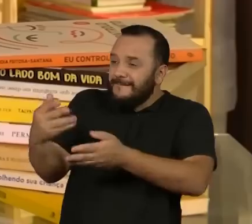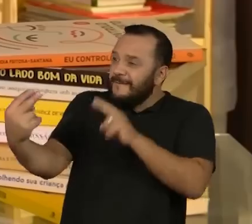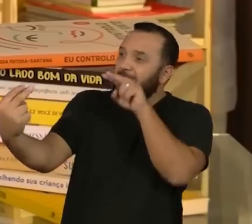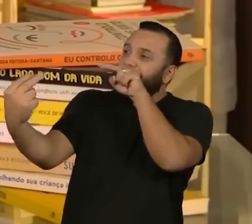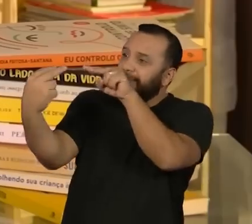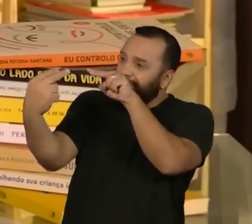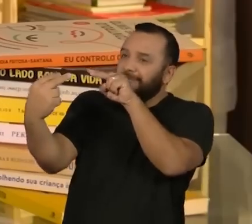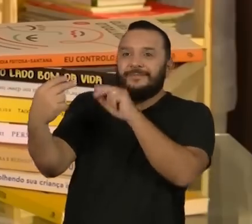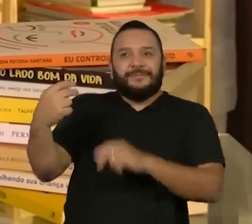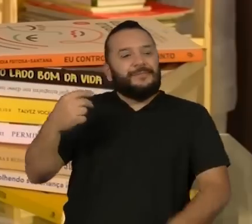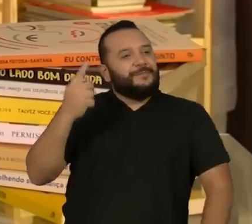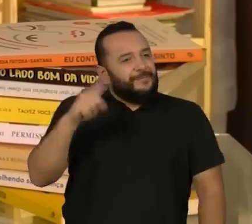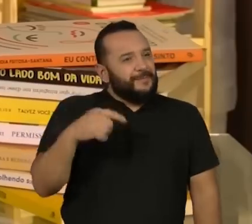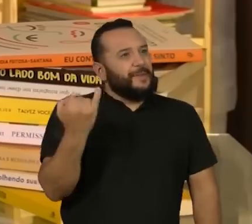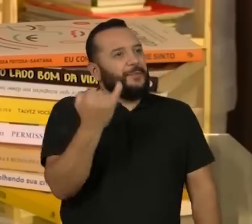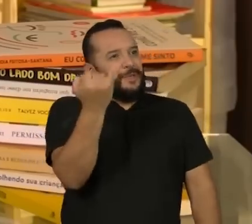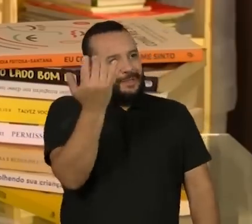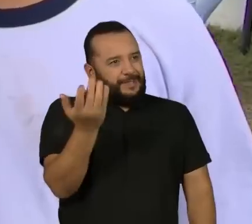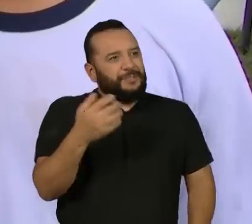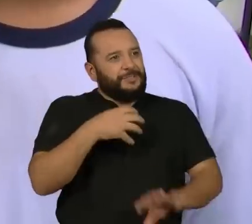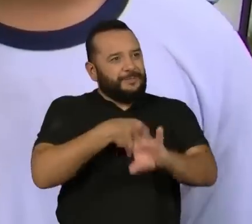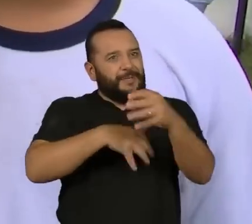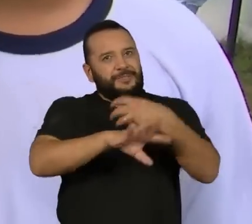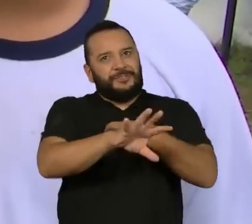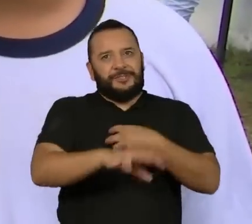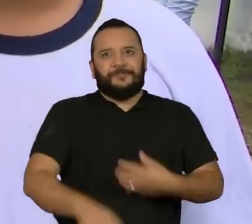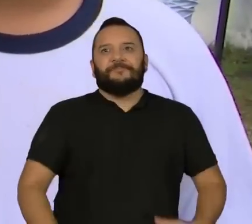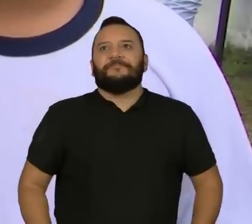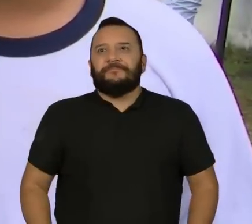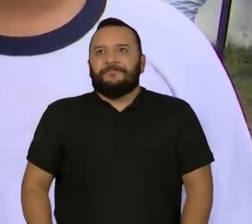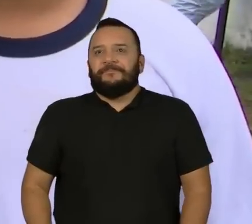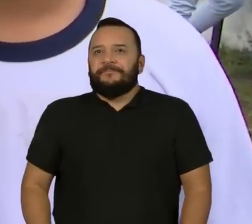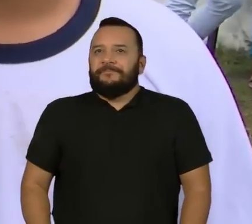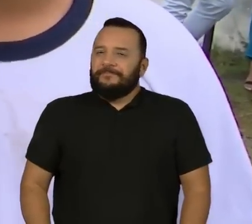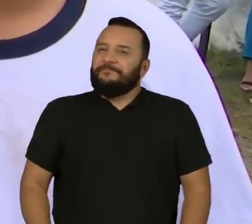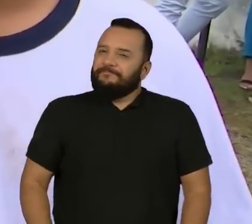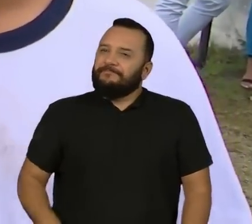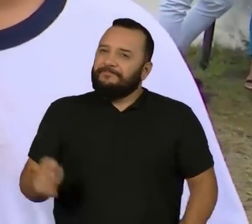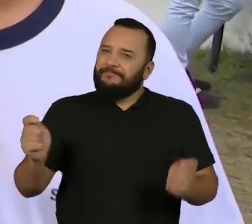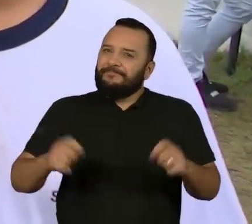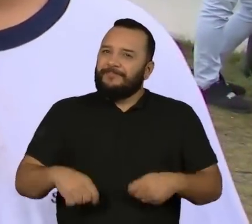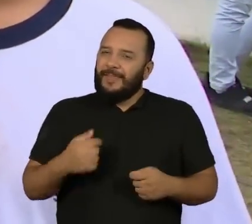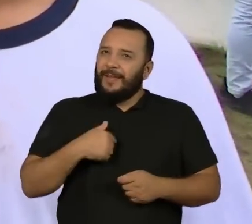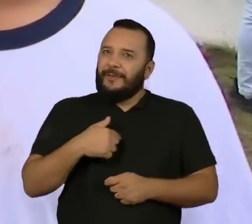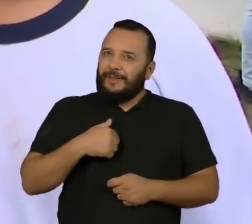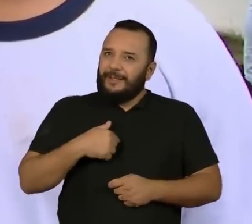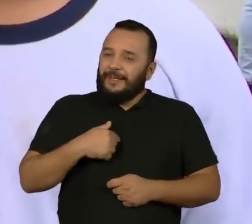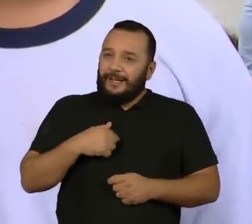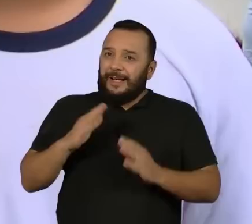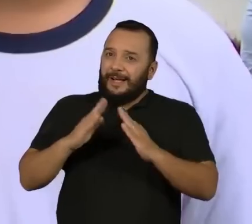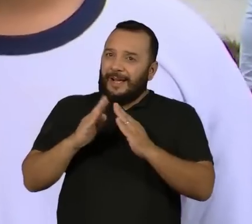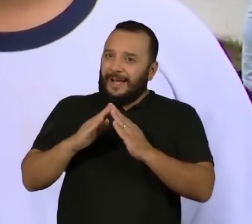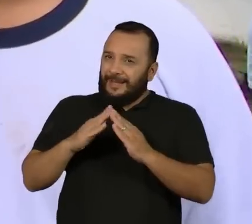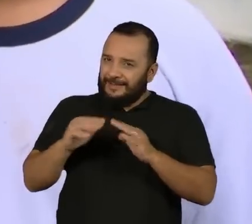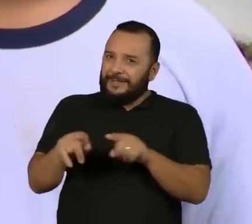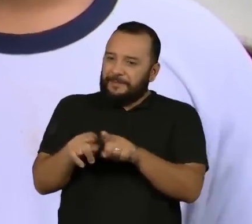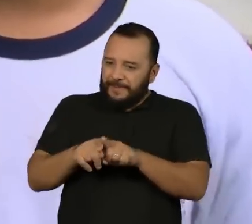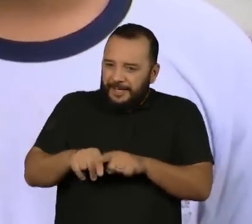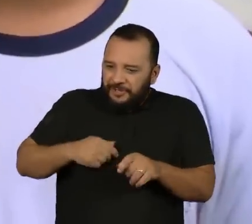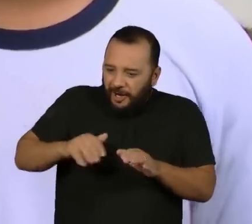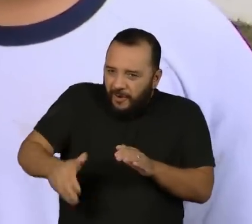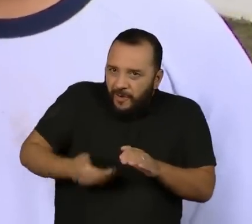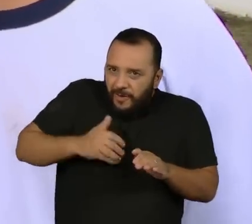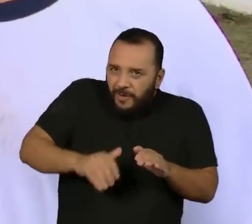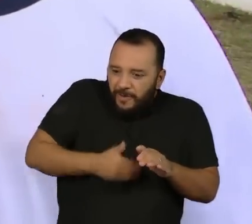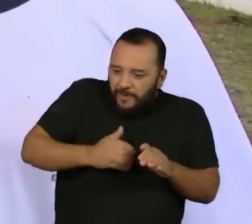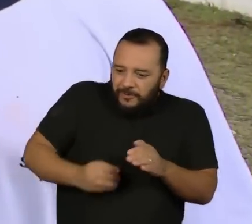olho, faz com que eles tenham muito mais empatia. A gente pode começar a plantar em casa para o nosso bem-estar,